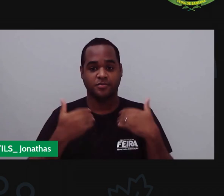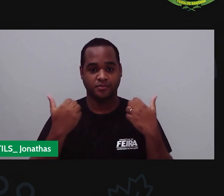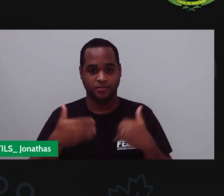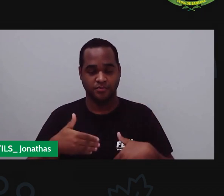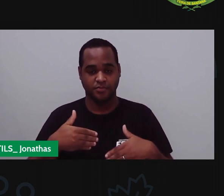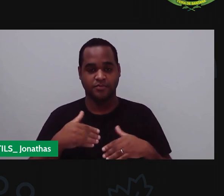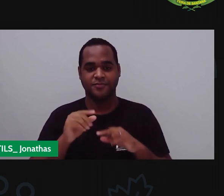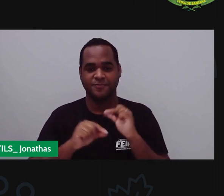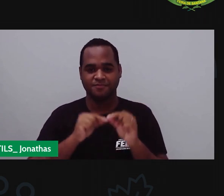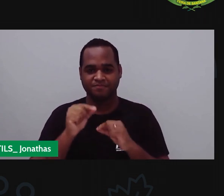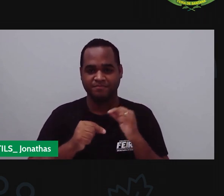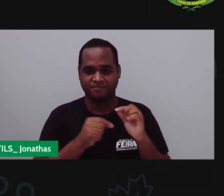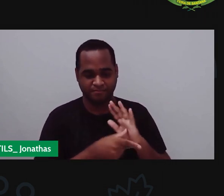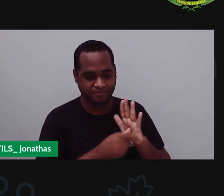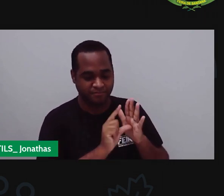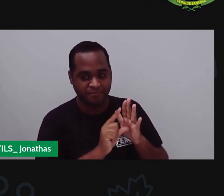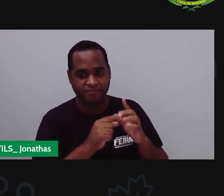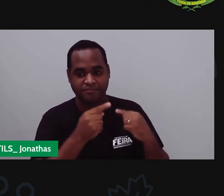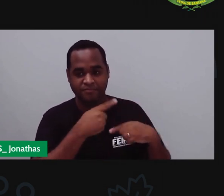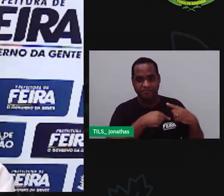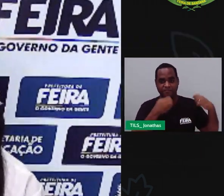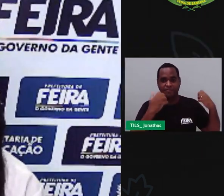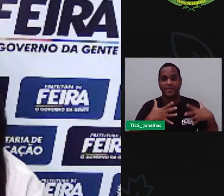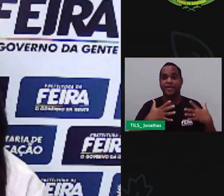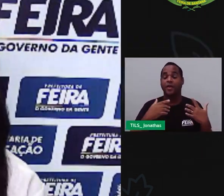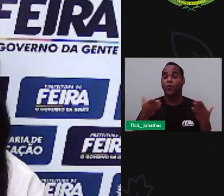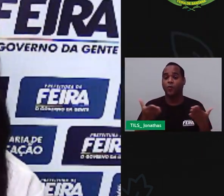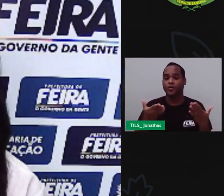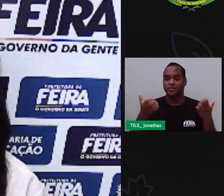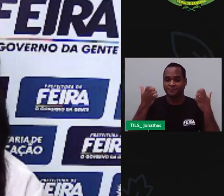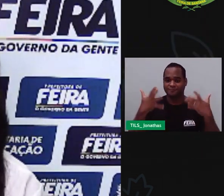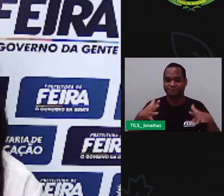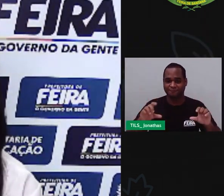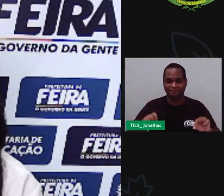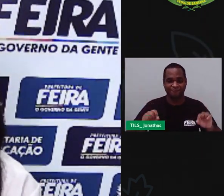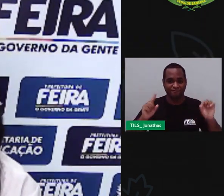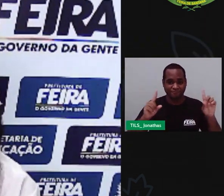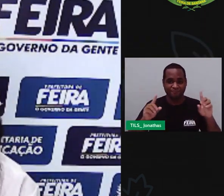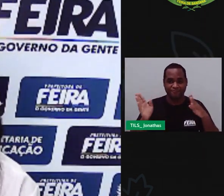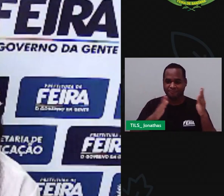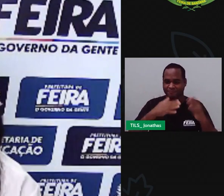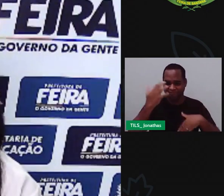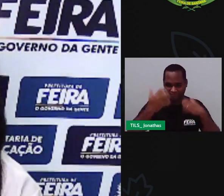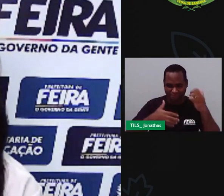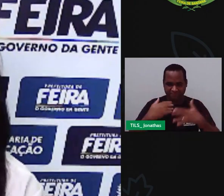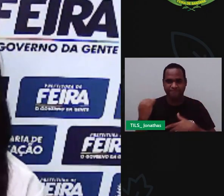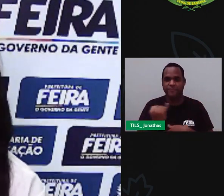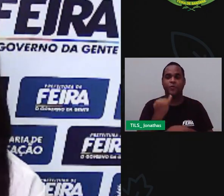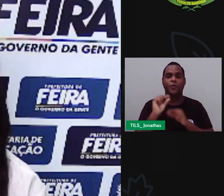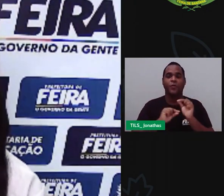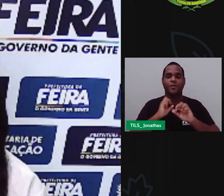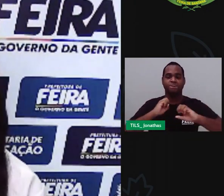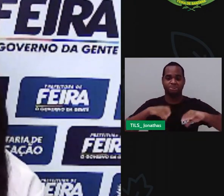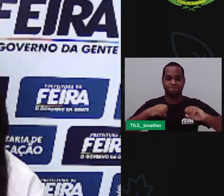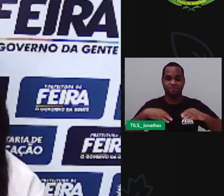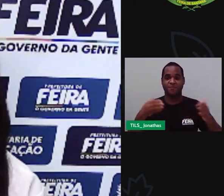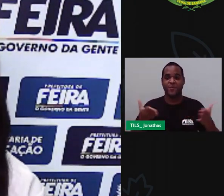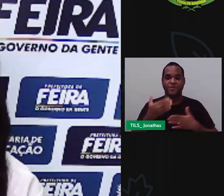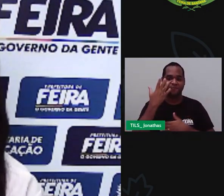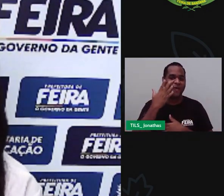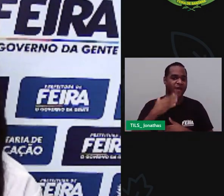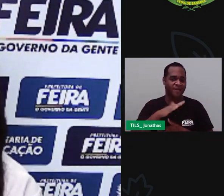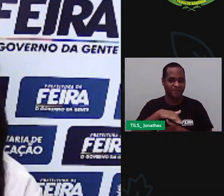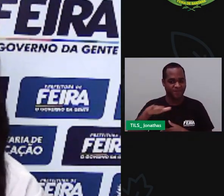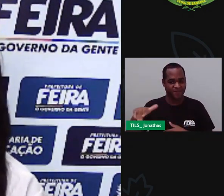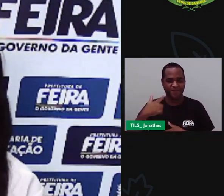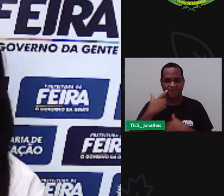Retomar aqui O que nós Abordamos Durante essa aula Então hoje Criançada A